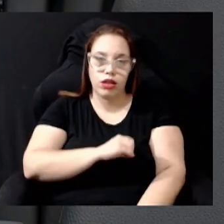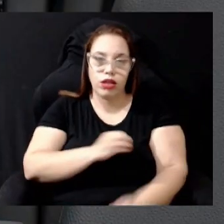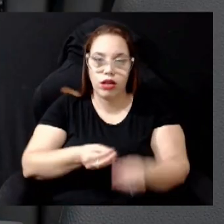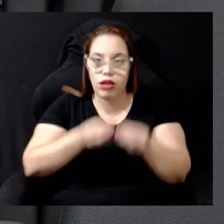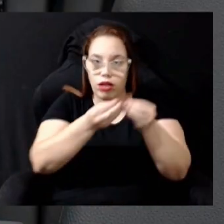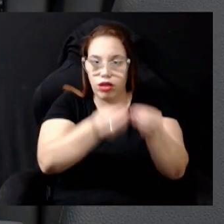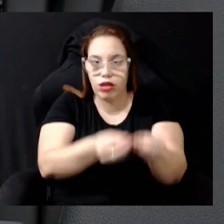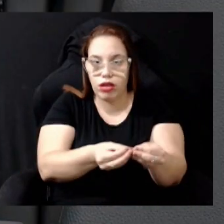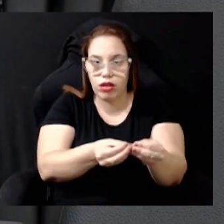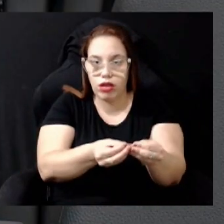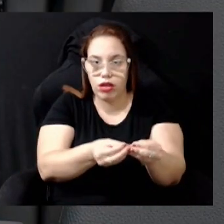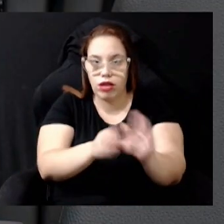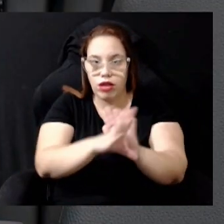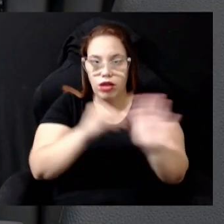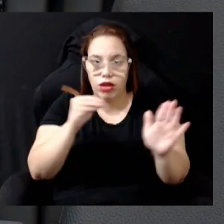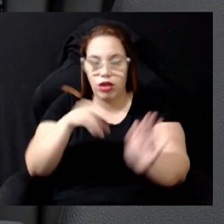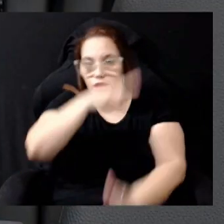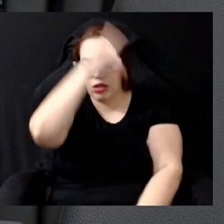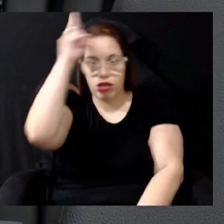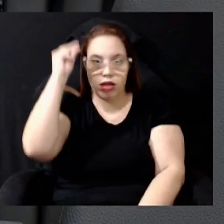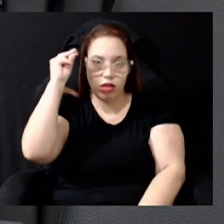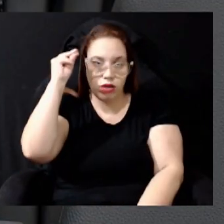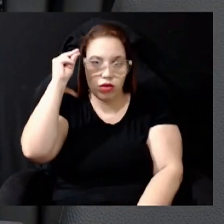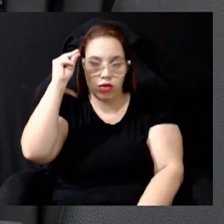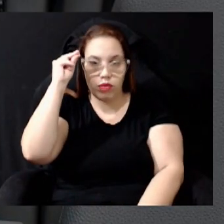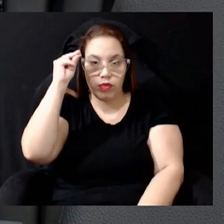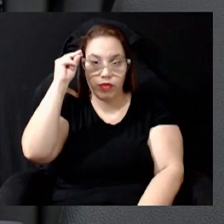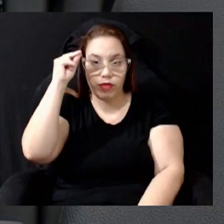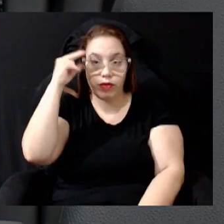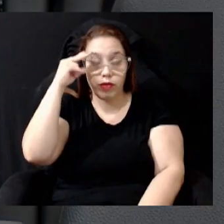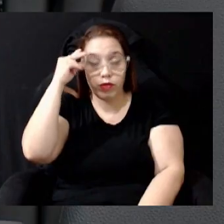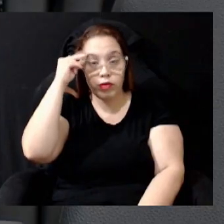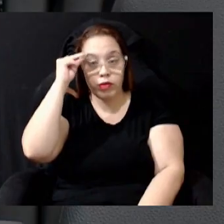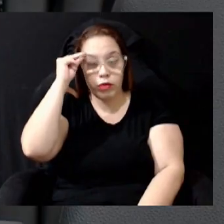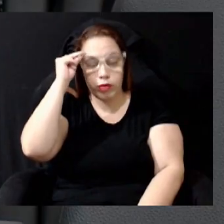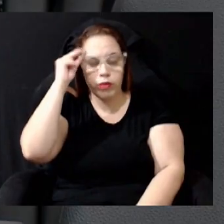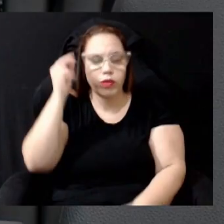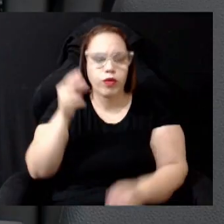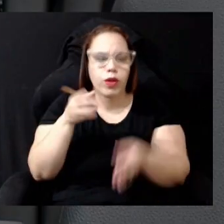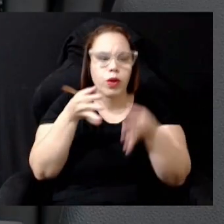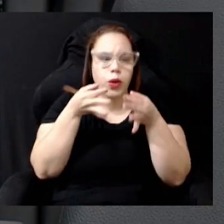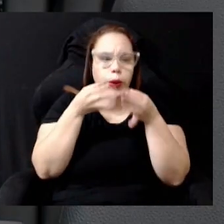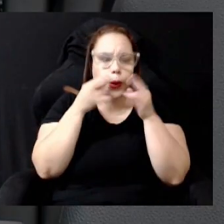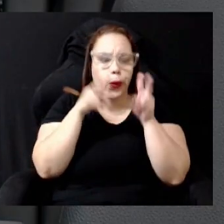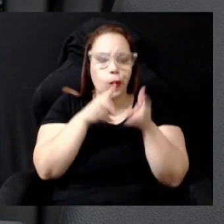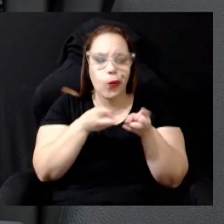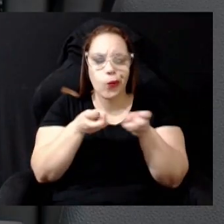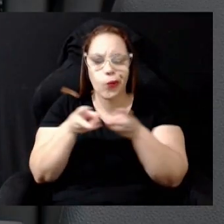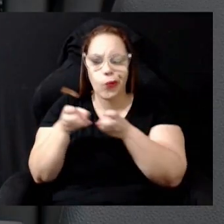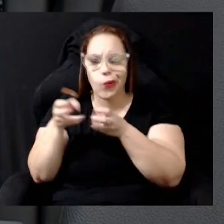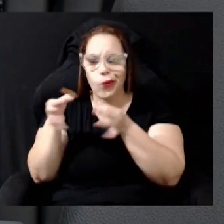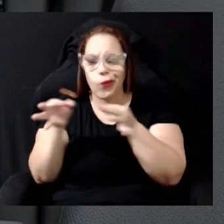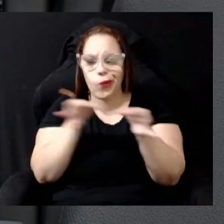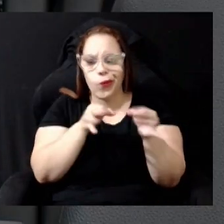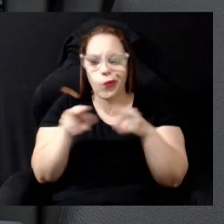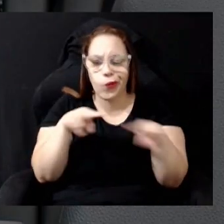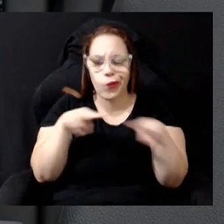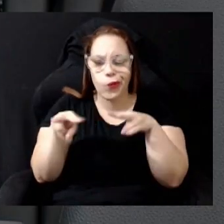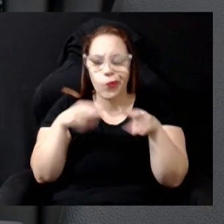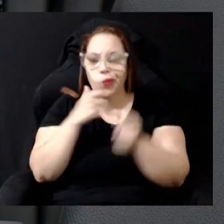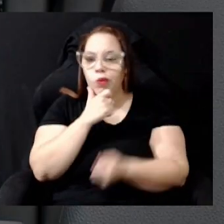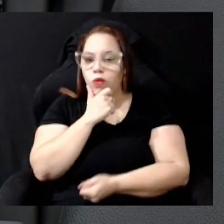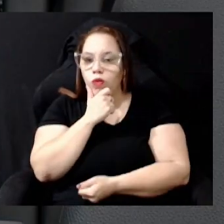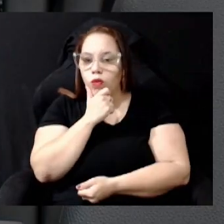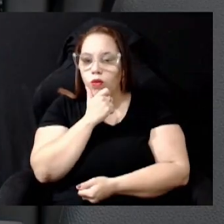ao prefeito para que observasse as sugestões que ali estavam descritos, vinda como contribuição de